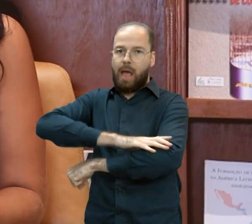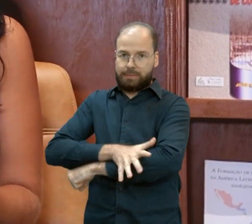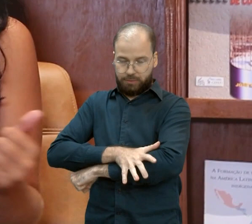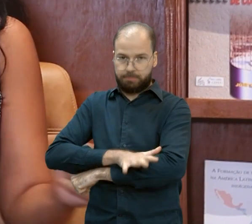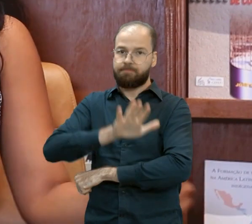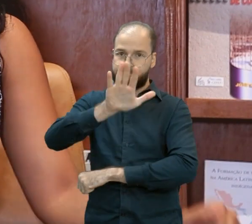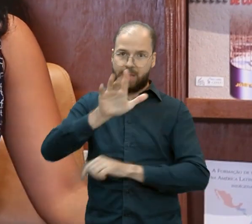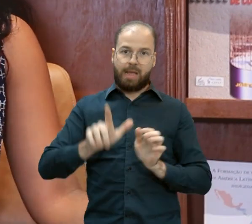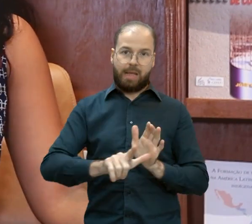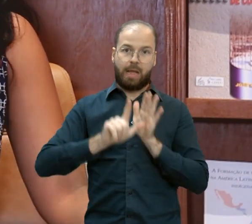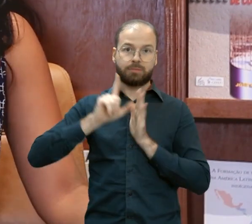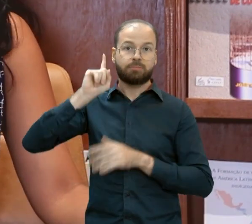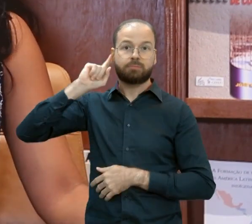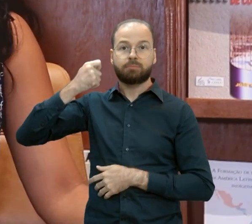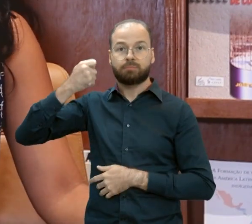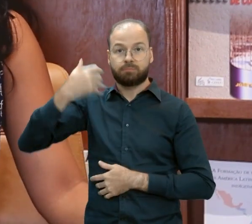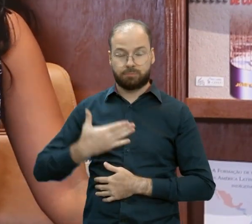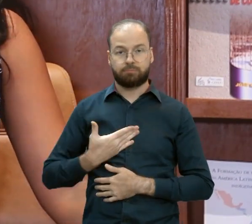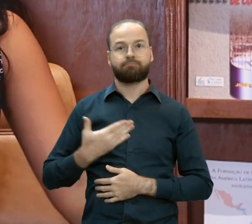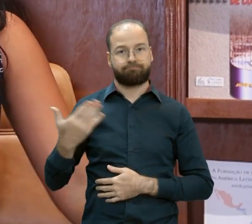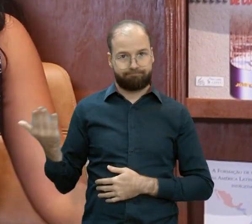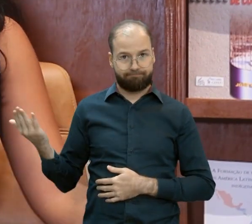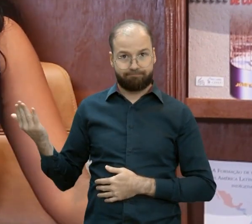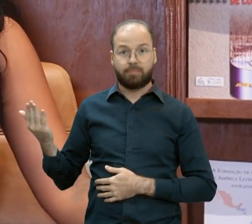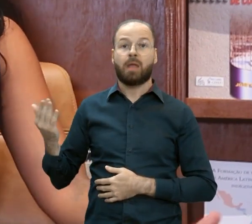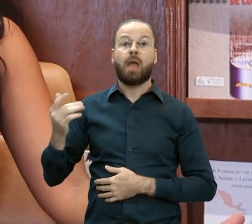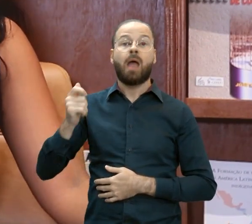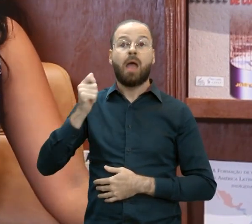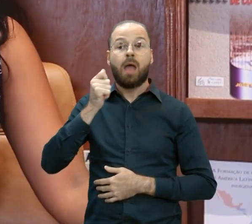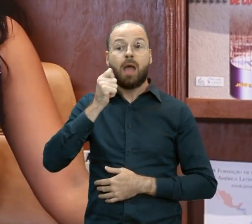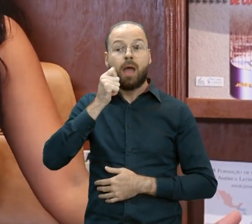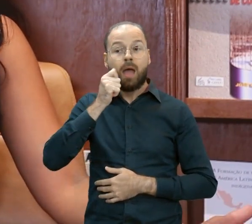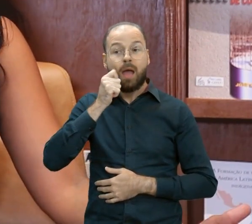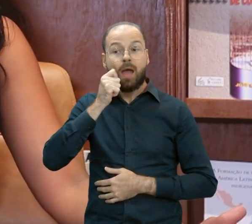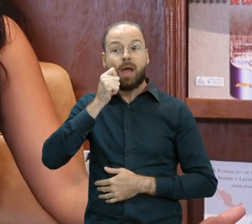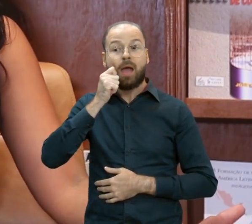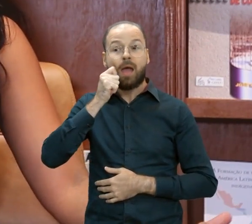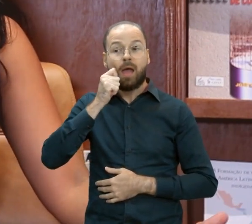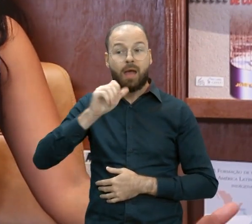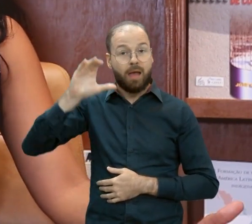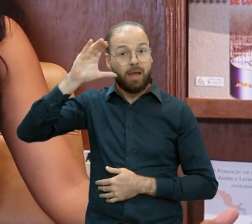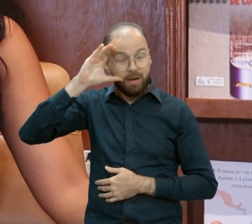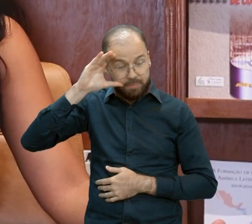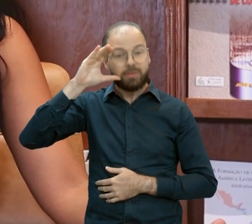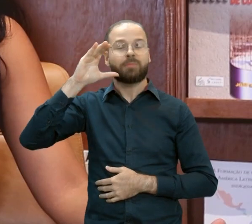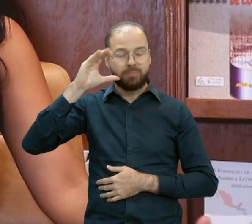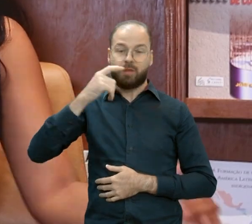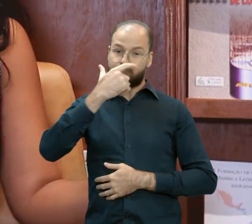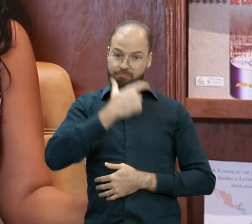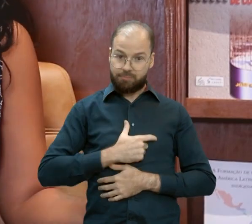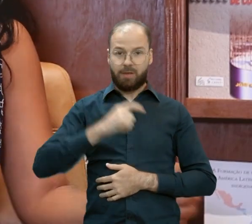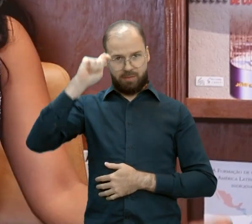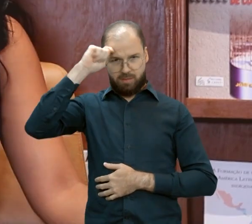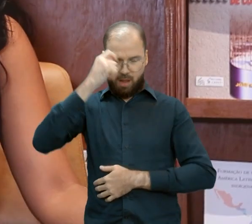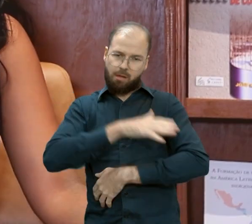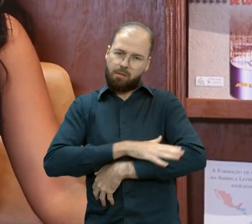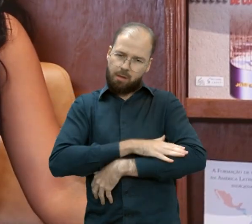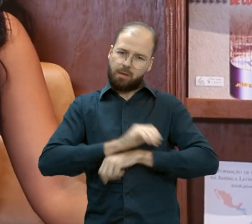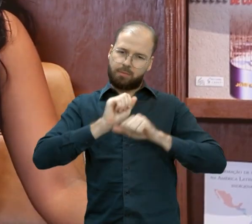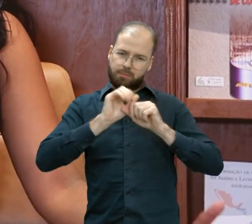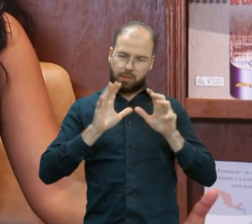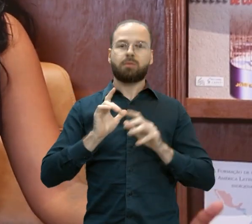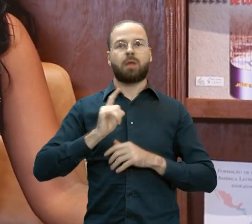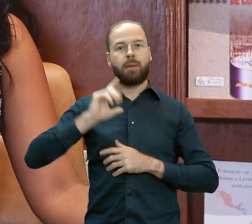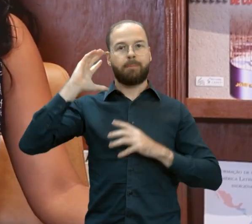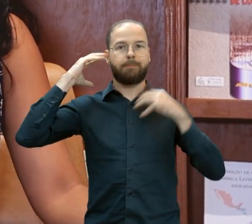minha autodescrição. Eu sou a Ana Clelma, uma mulher negra de pele clara, tenho cabelos pretos cacheados logo abaixo dos